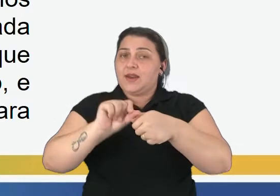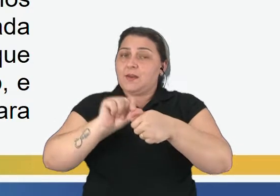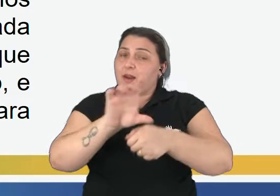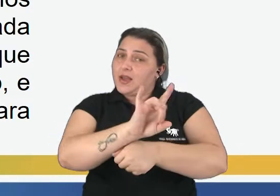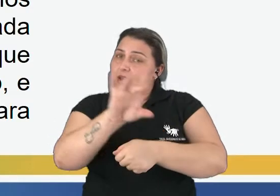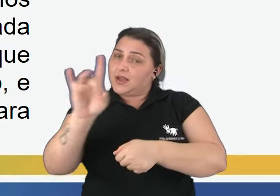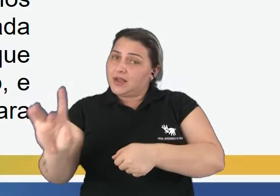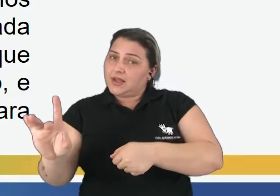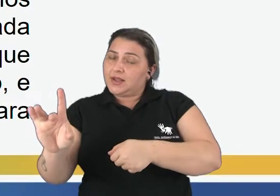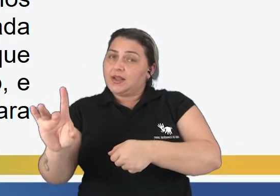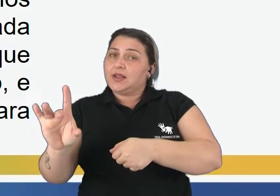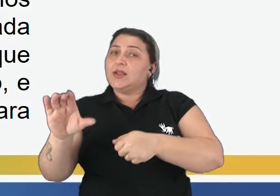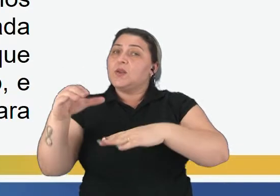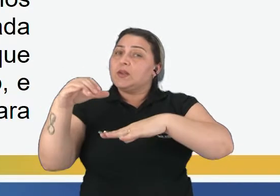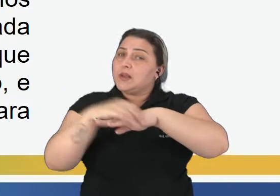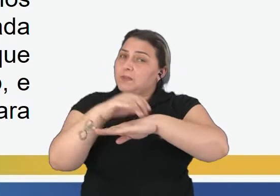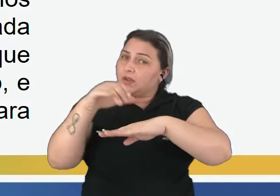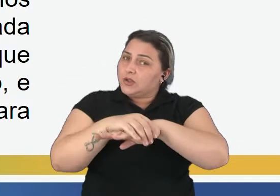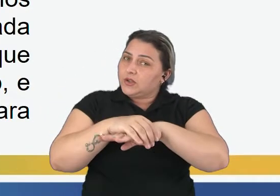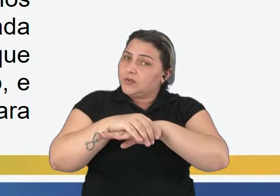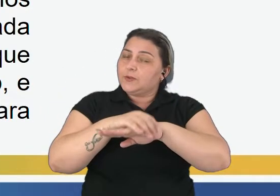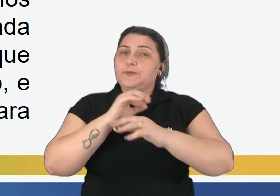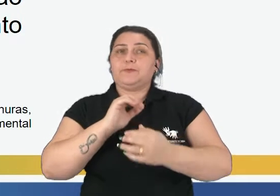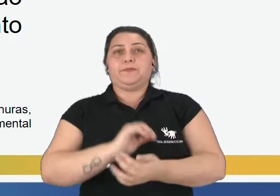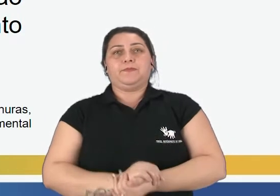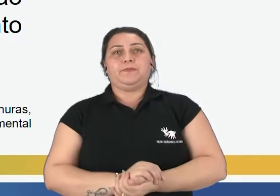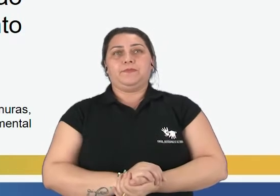um deles um par de sapatinhos."